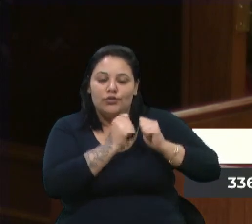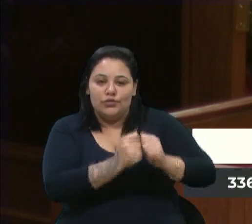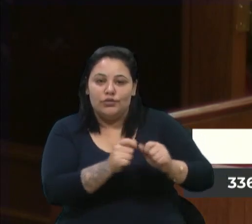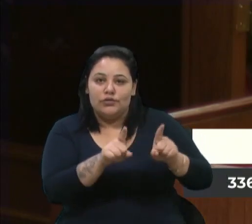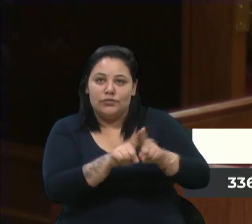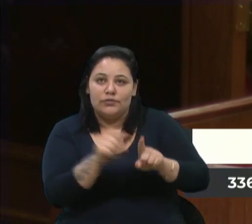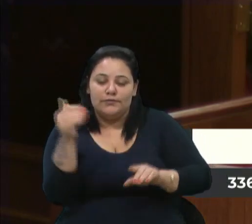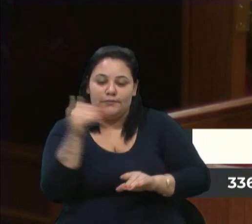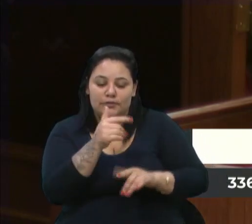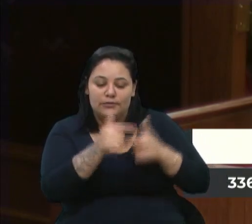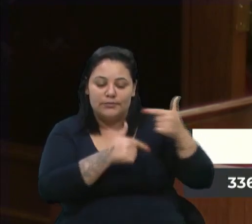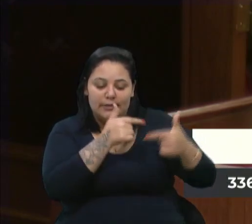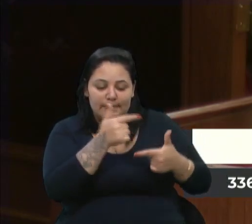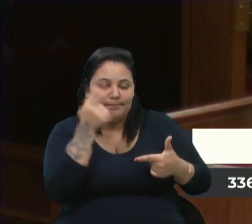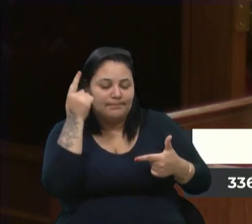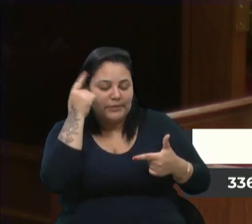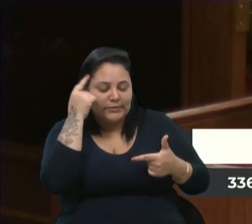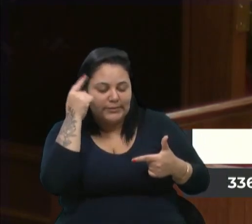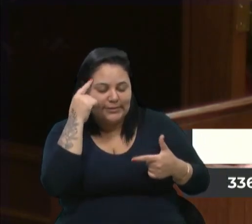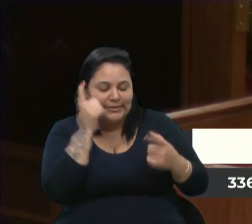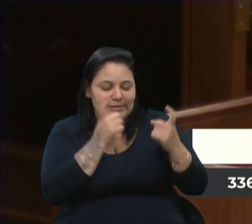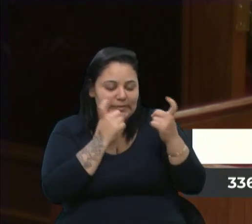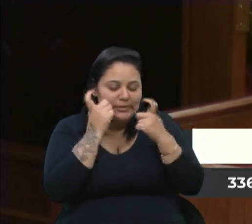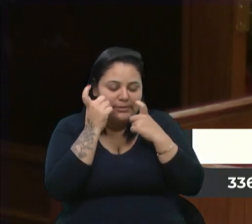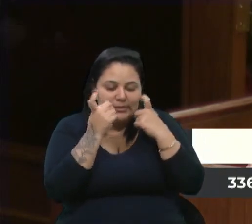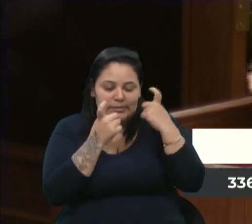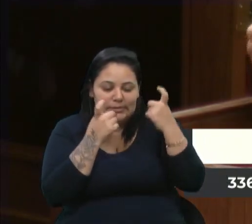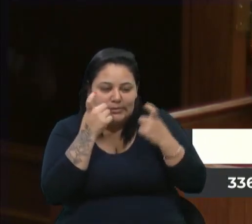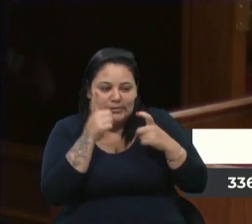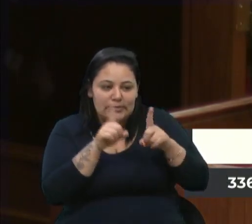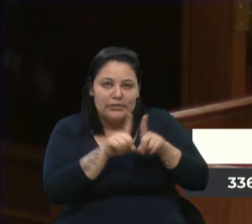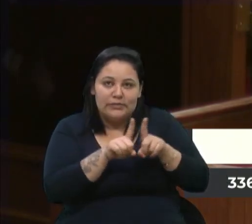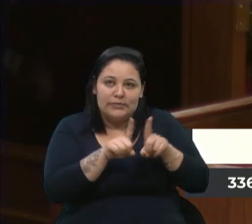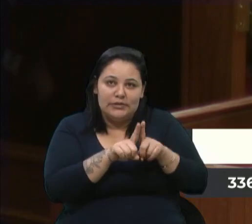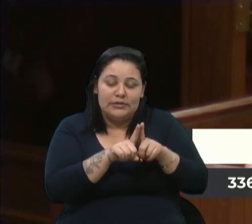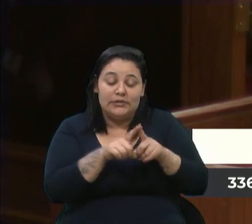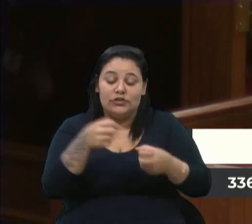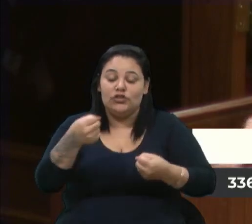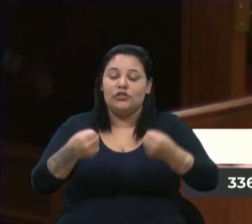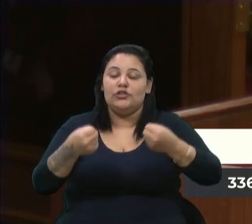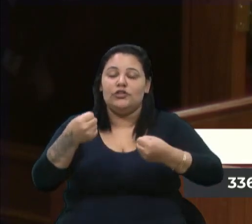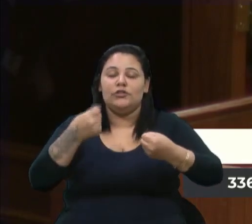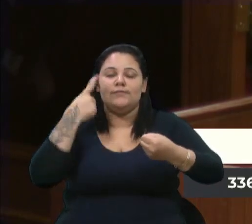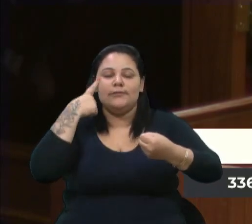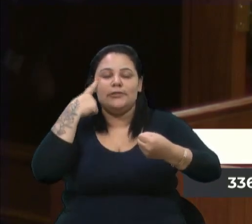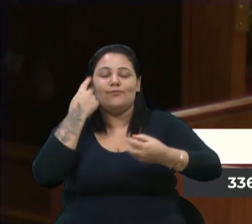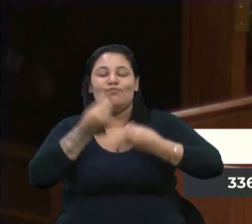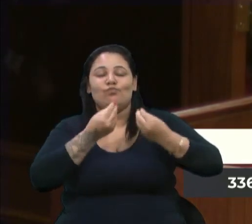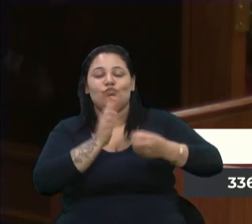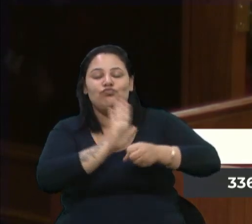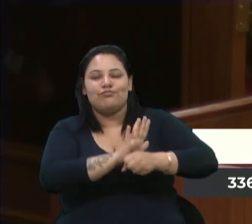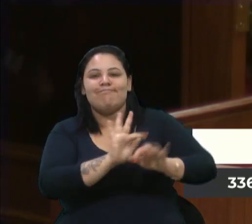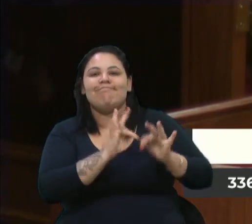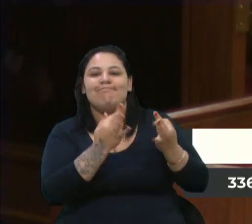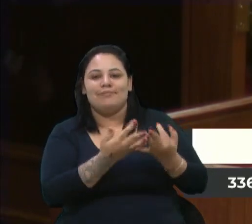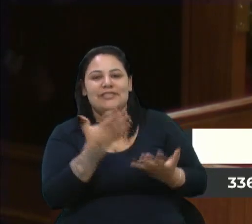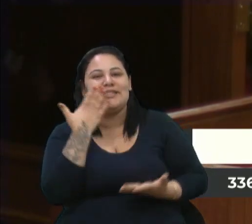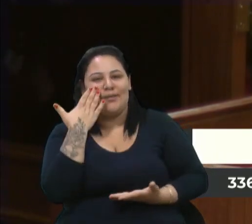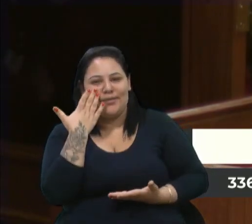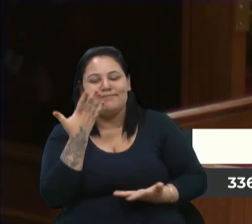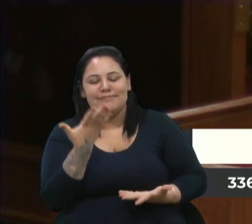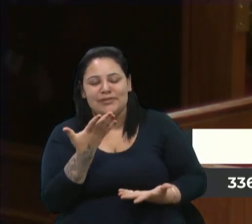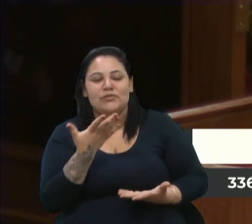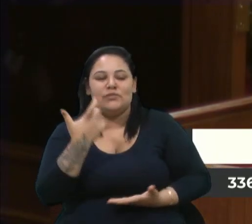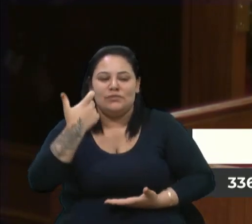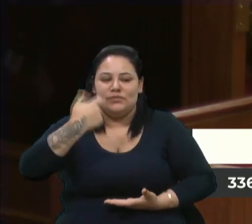trabalhar pensando, até mesmo, às vezes, fico andando de carro, pensando como é que eu vou fazer para ajudar. Então, é